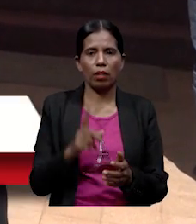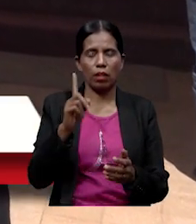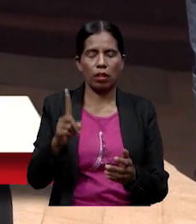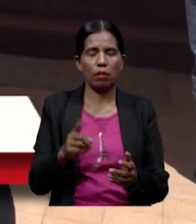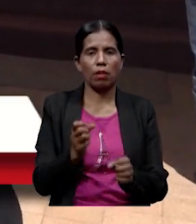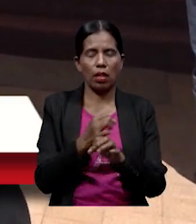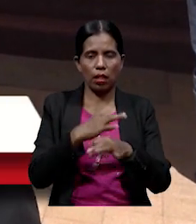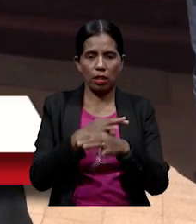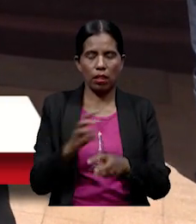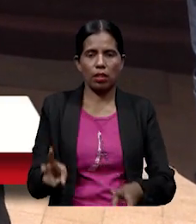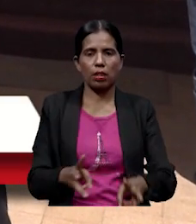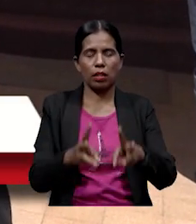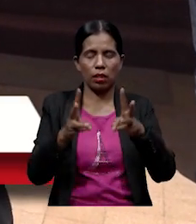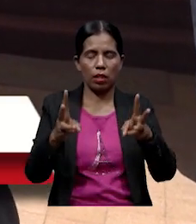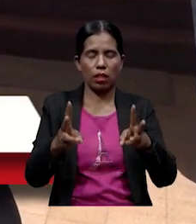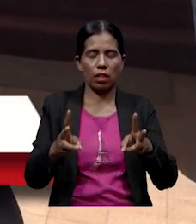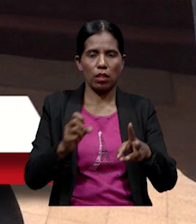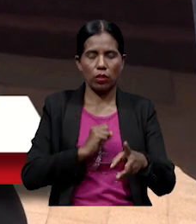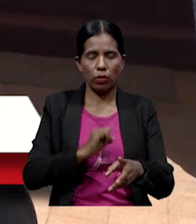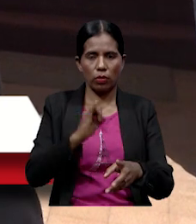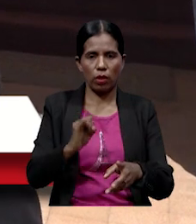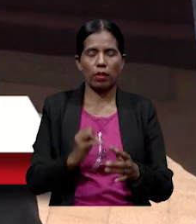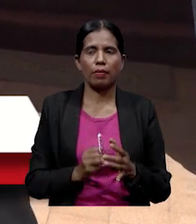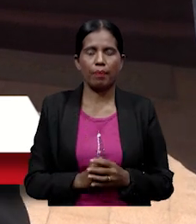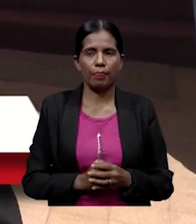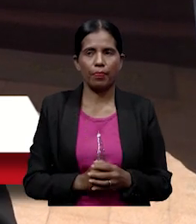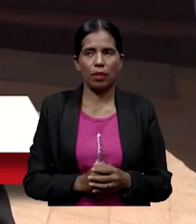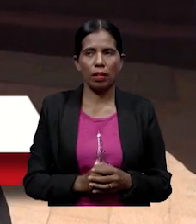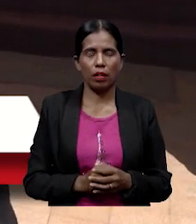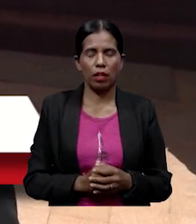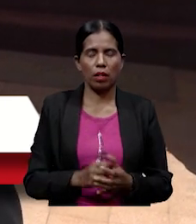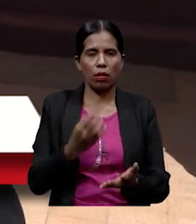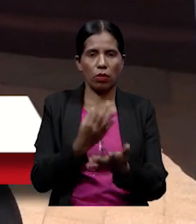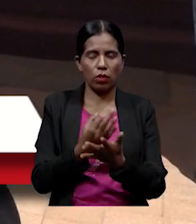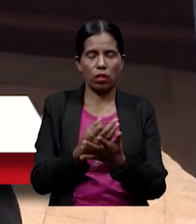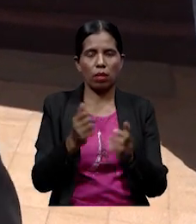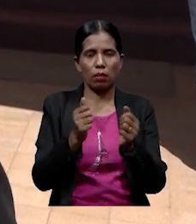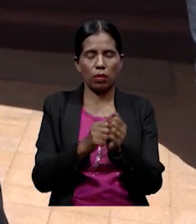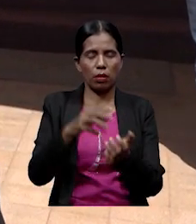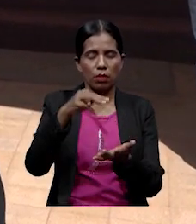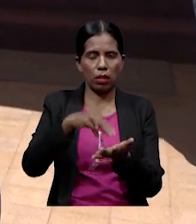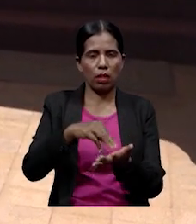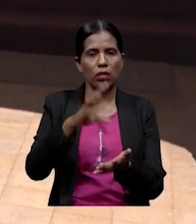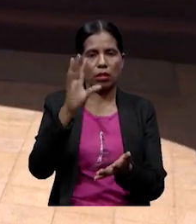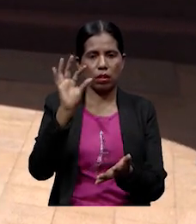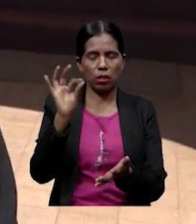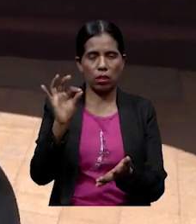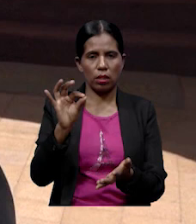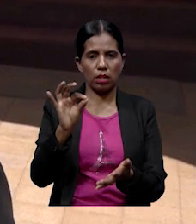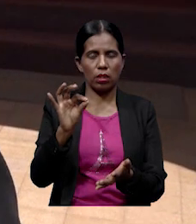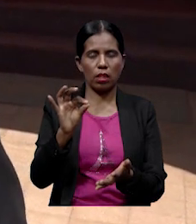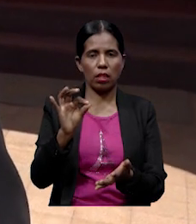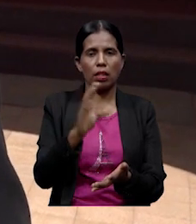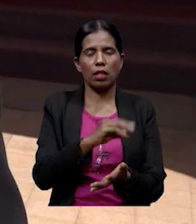Jalantol. A tua cidade é suai, né? Custo basic milhão sia. Mas é importante ali, mas a estrada você